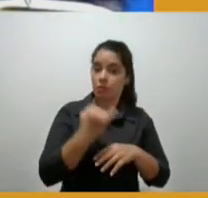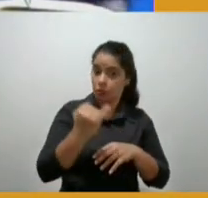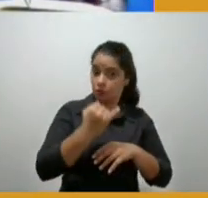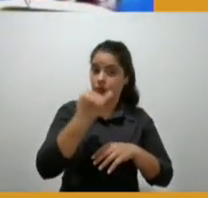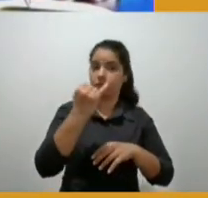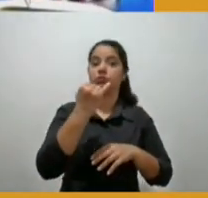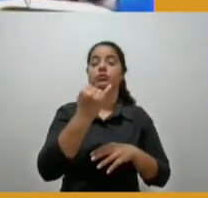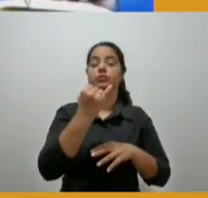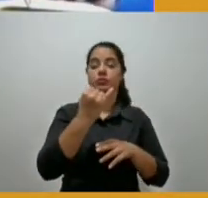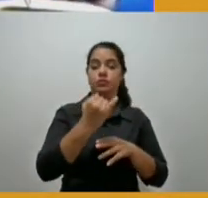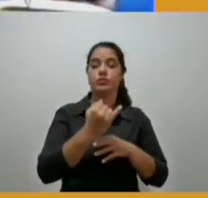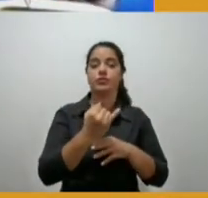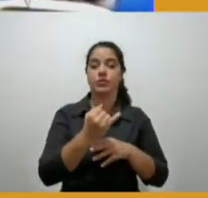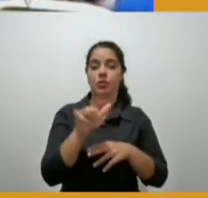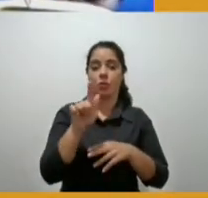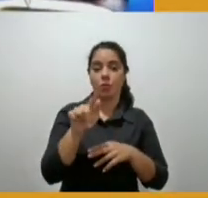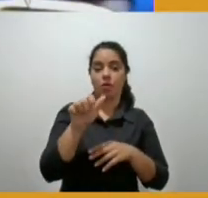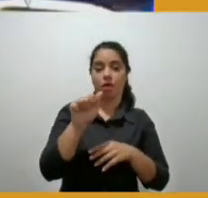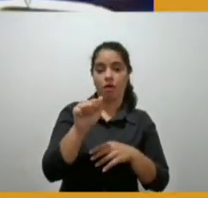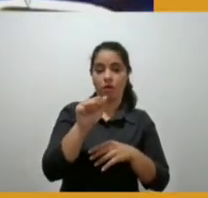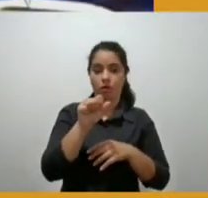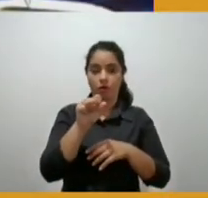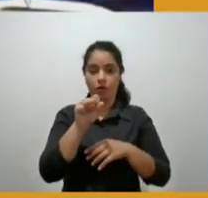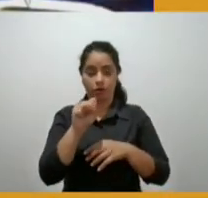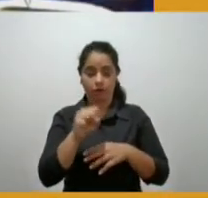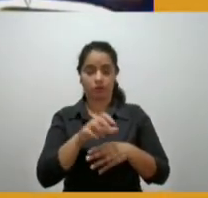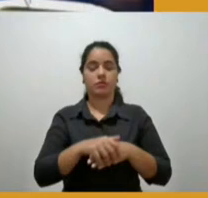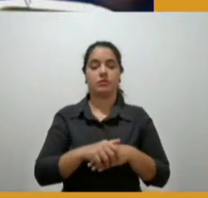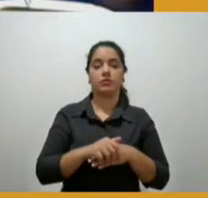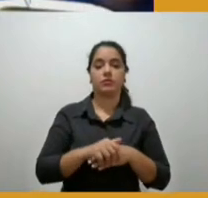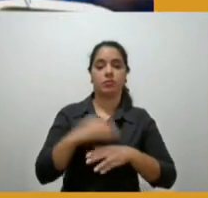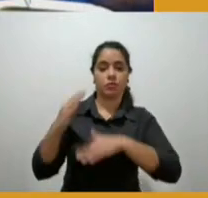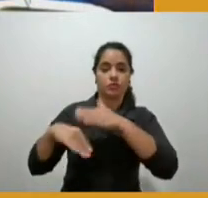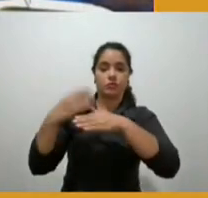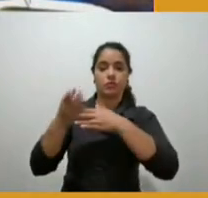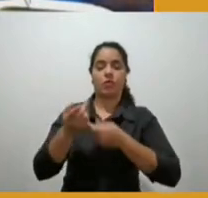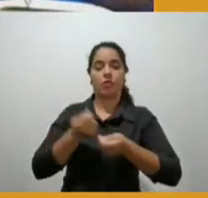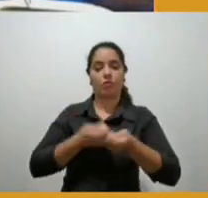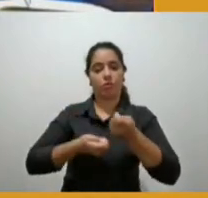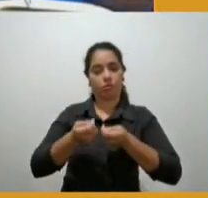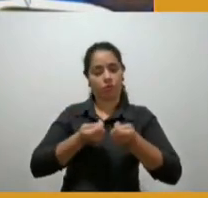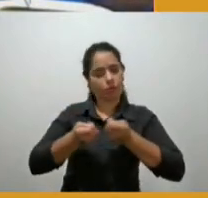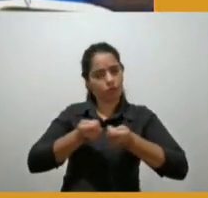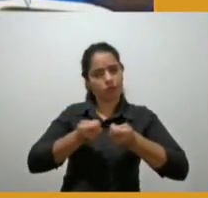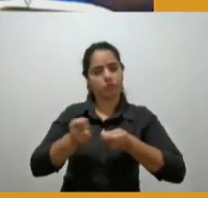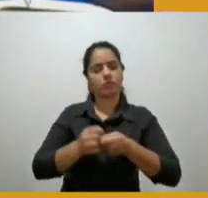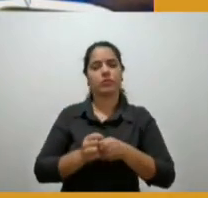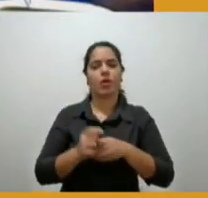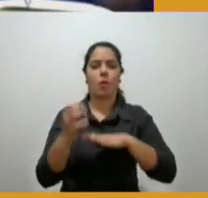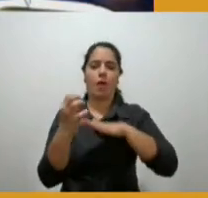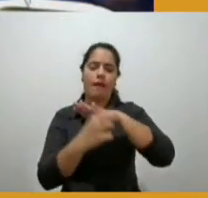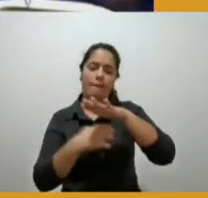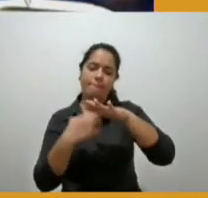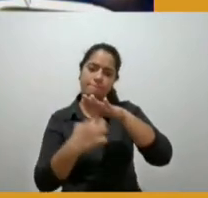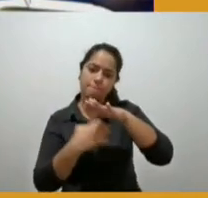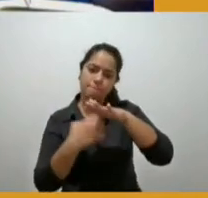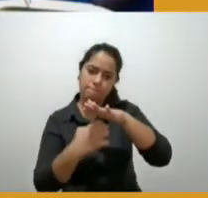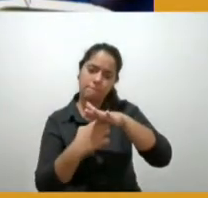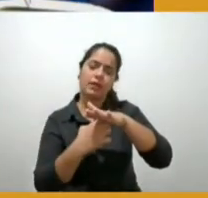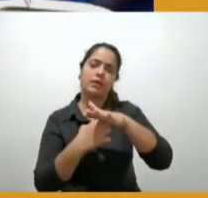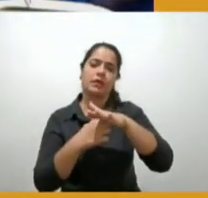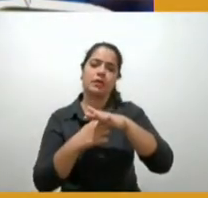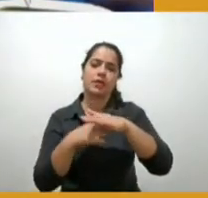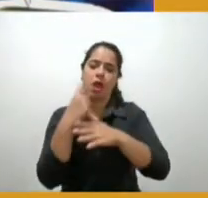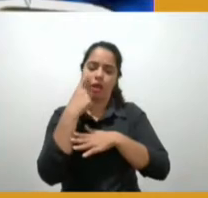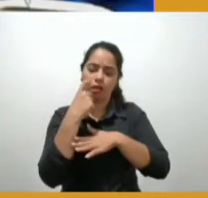no desenvolvimento da economia brasileira, e o Espírito Santo pode, então, atrair empresas ou empresa que tenha capacidade de investimento